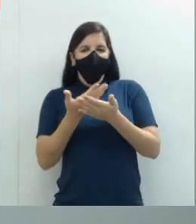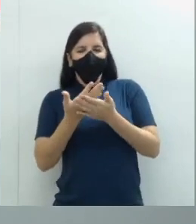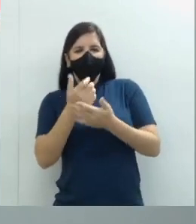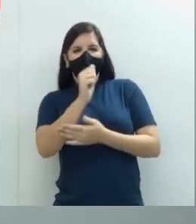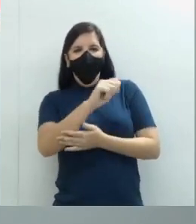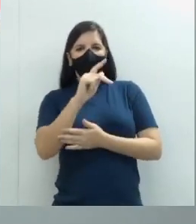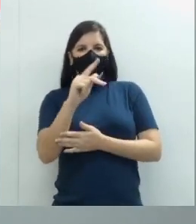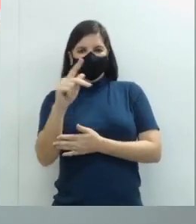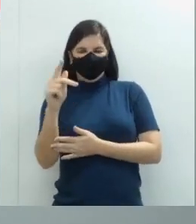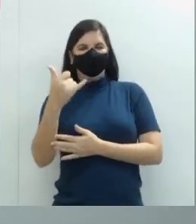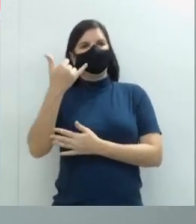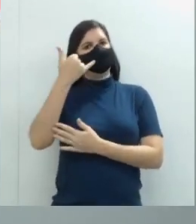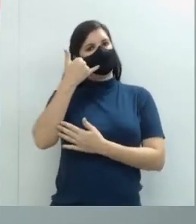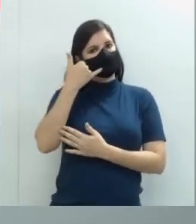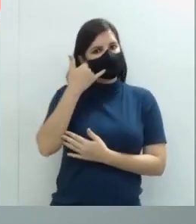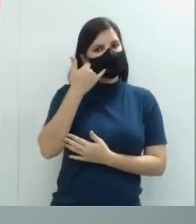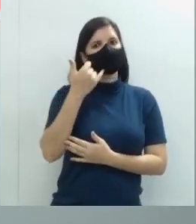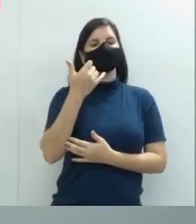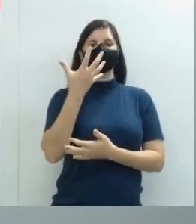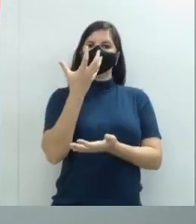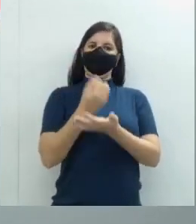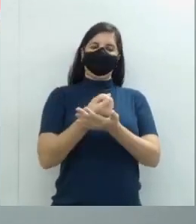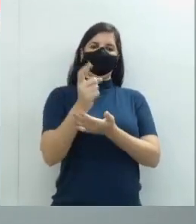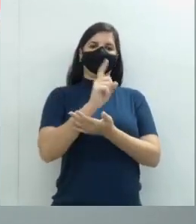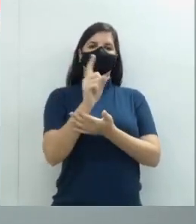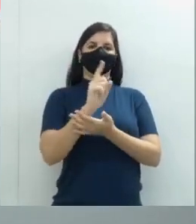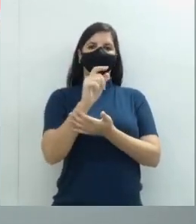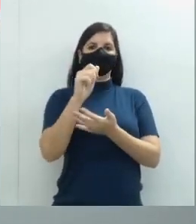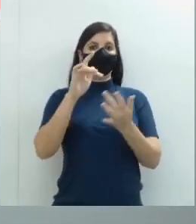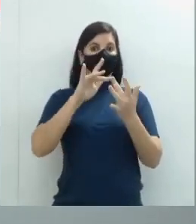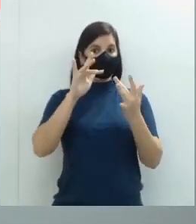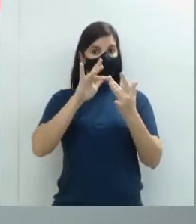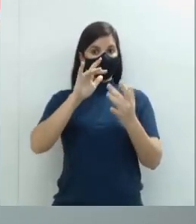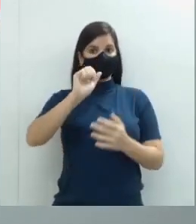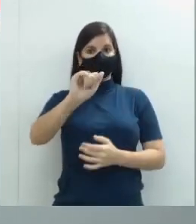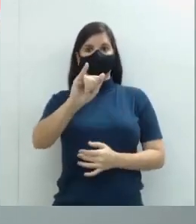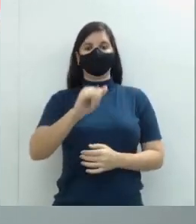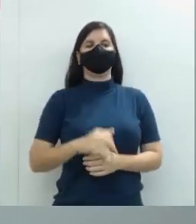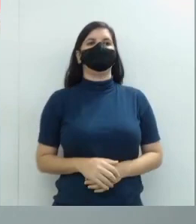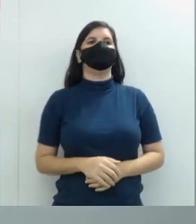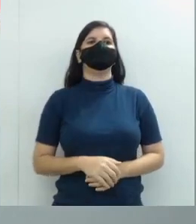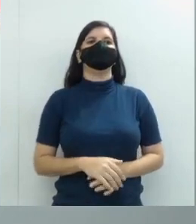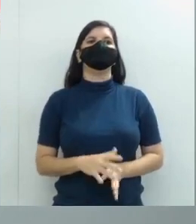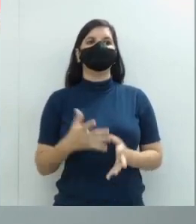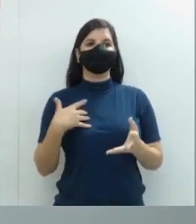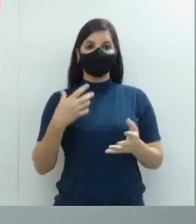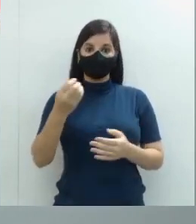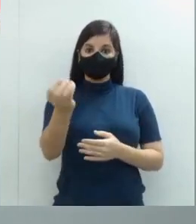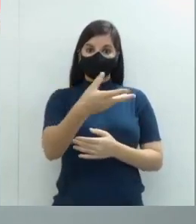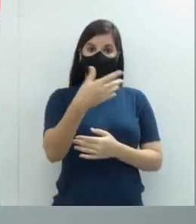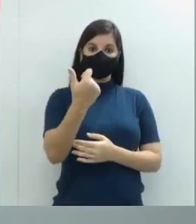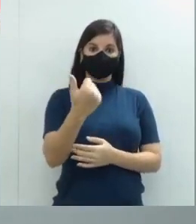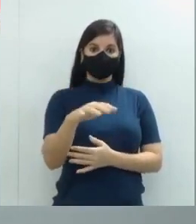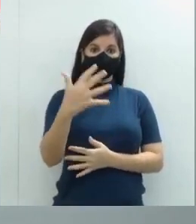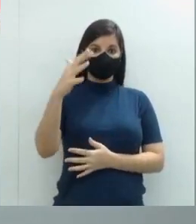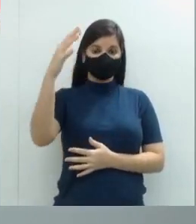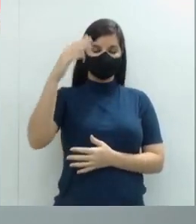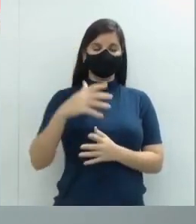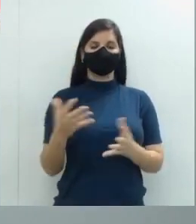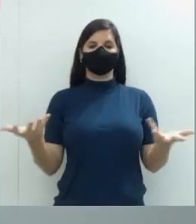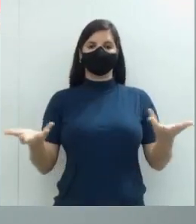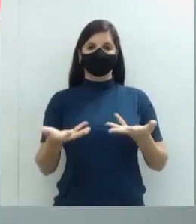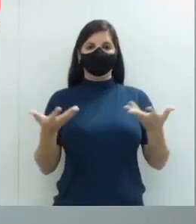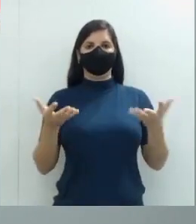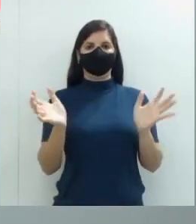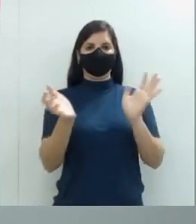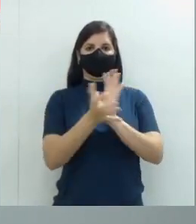aí, pelo celular, não deixa de baixar o aplicativo, conecta aí, tá bom? E se liga nas novas promoções. Nossa turma de hoje,